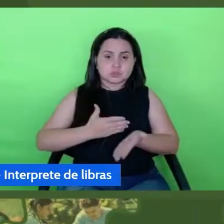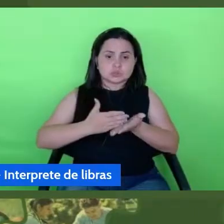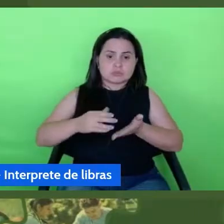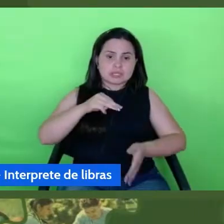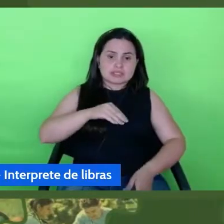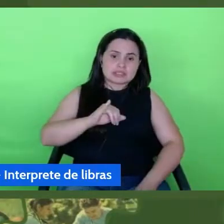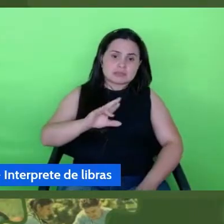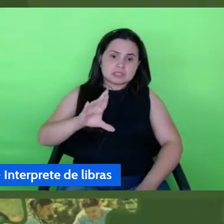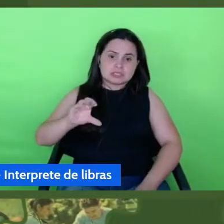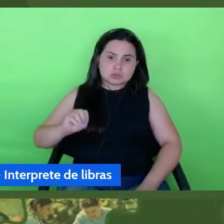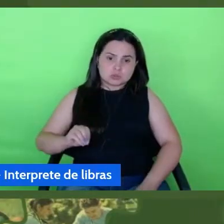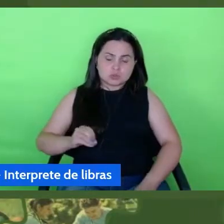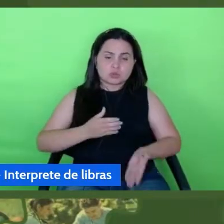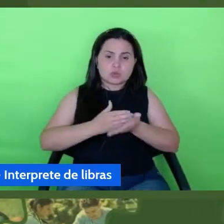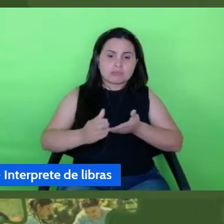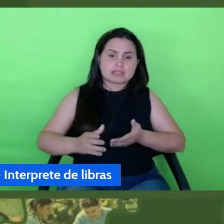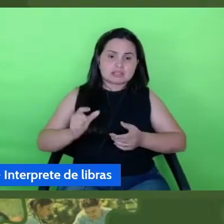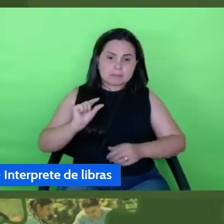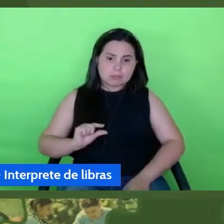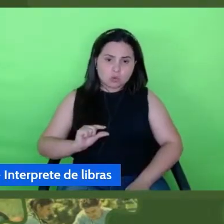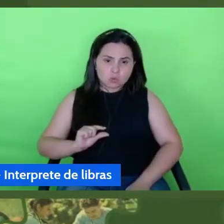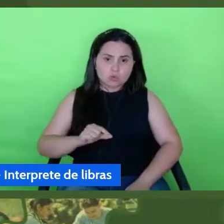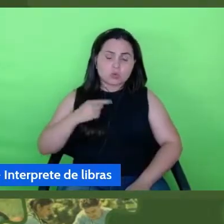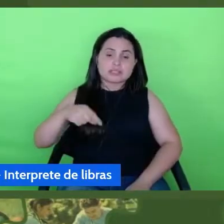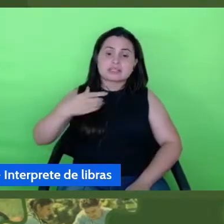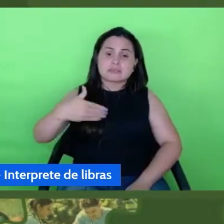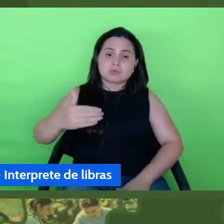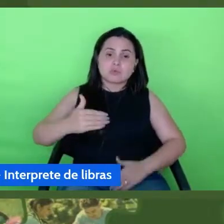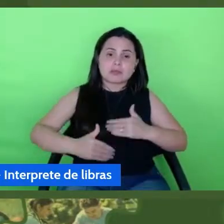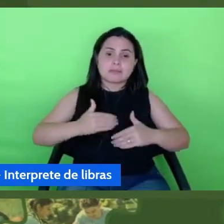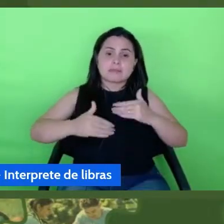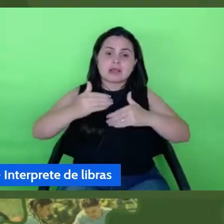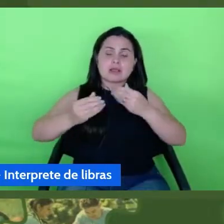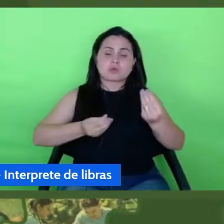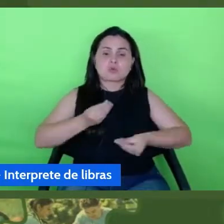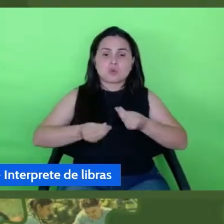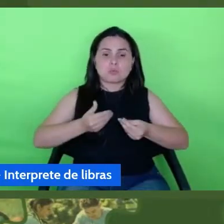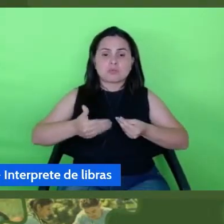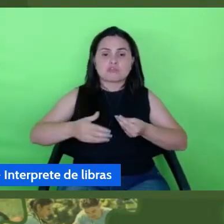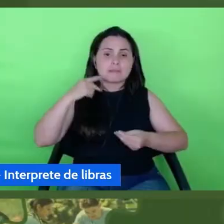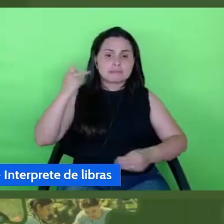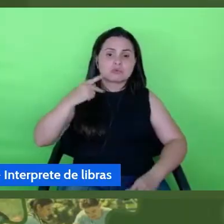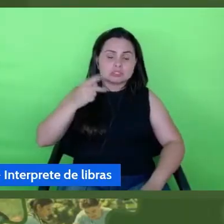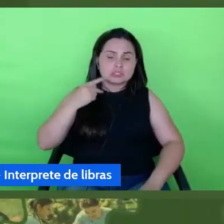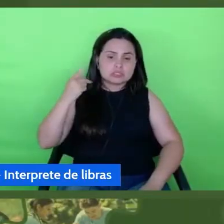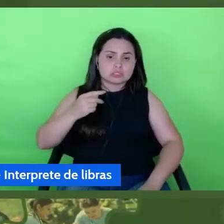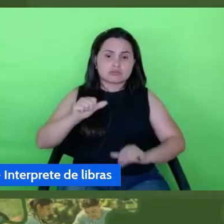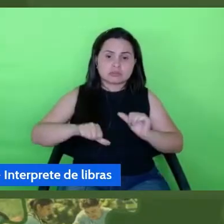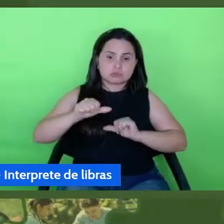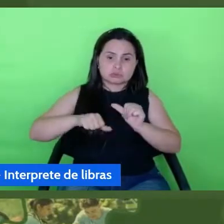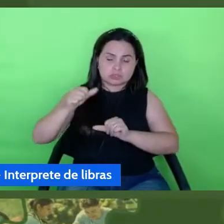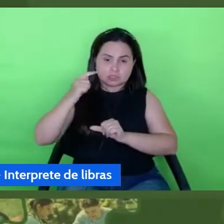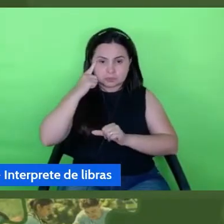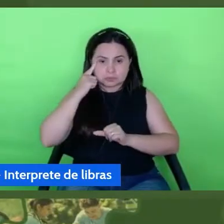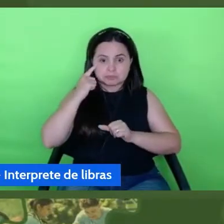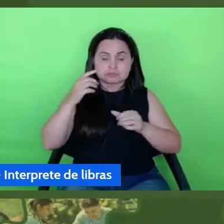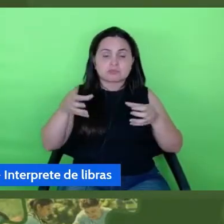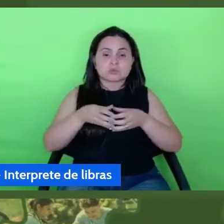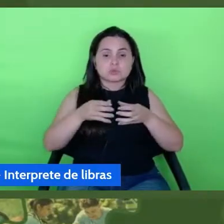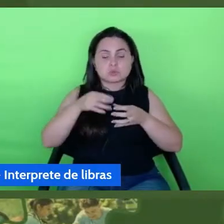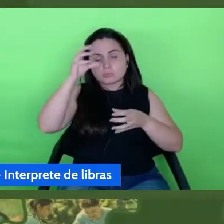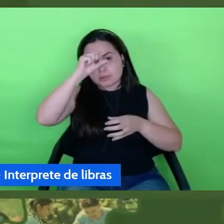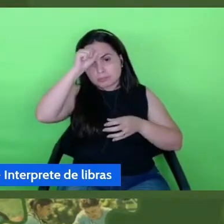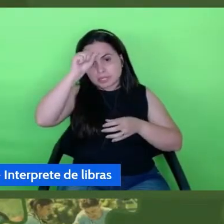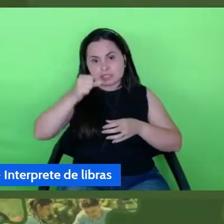começa pequeno, e depois aquilo vai escalando. Como é que vai virando uma política pública, vai mudando as coisas? Quando um grupo aprende com o